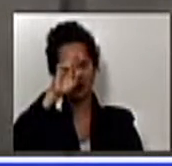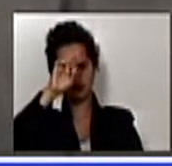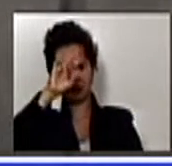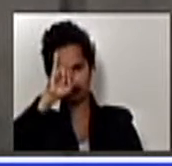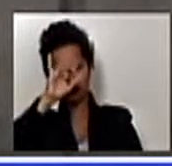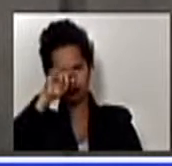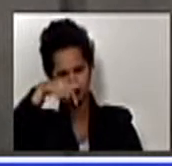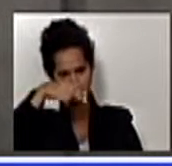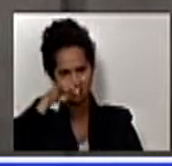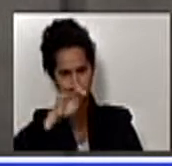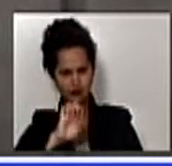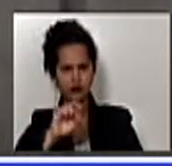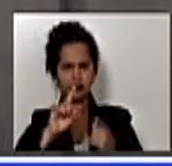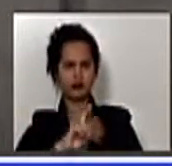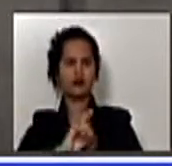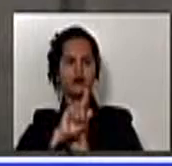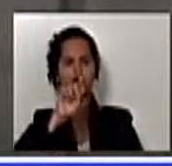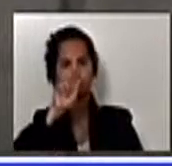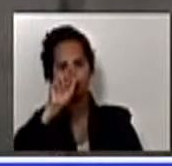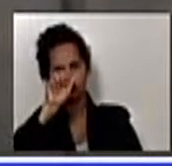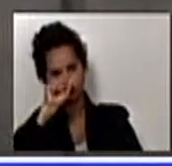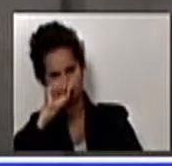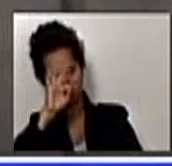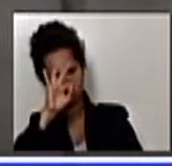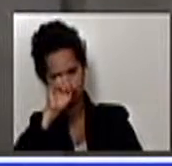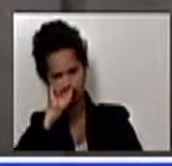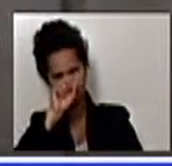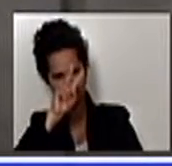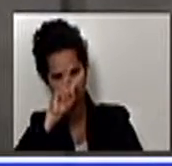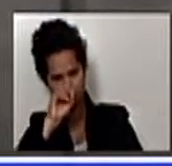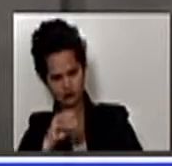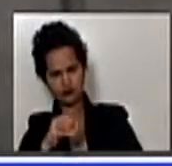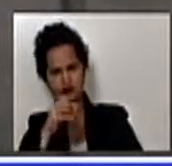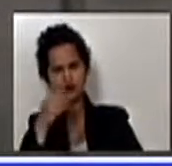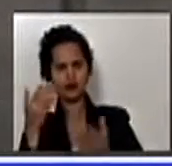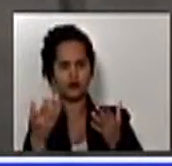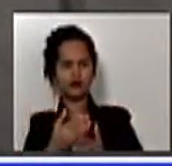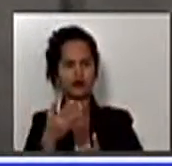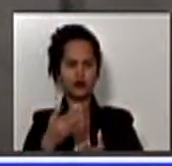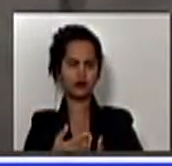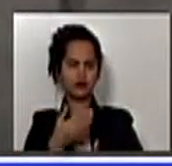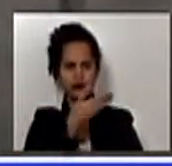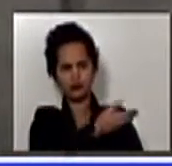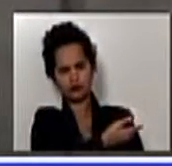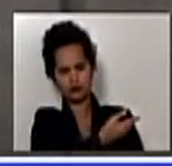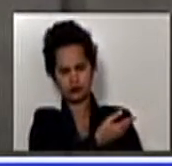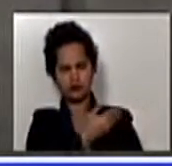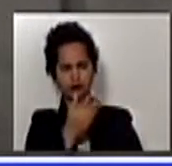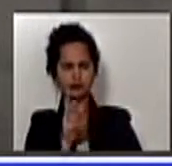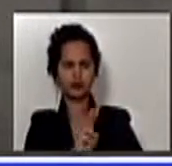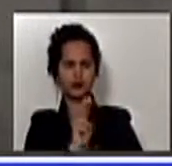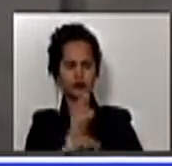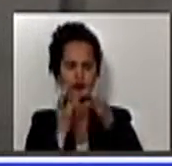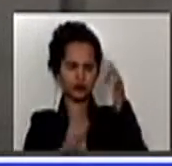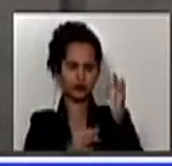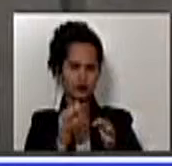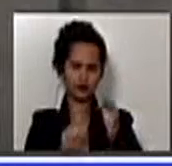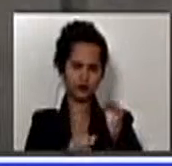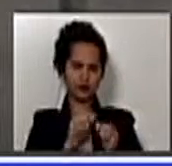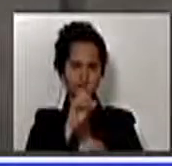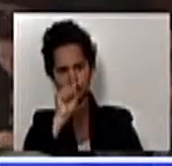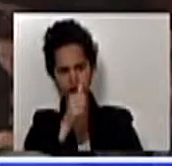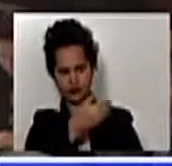Zives, gerente de estudos e projetos. Com a palavra, o procurador-geral de Justiça, Dr. Sérgio